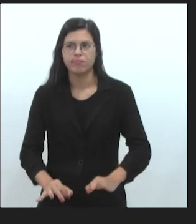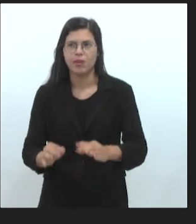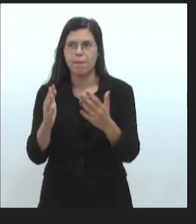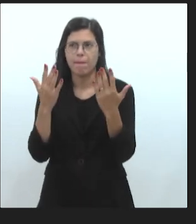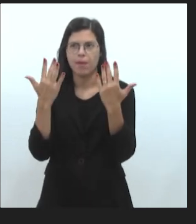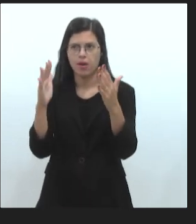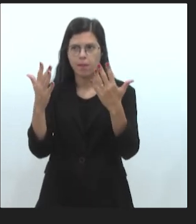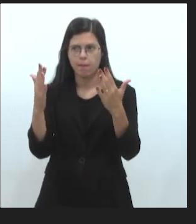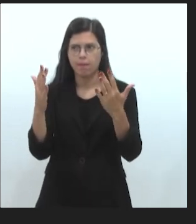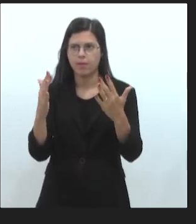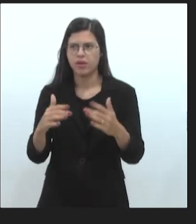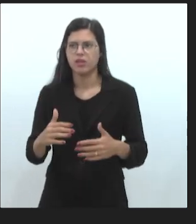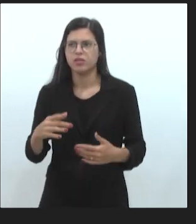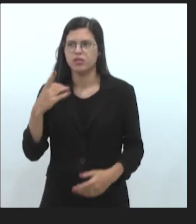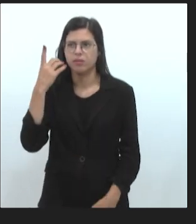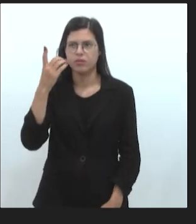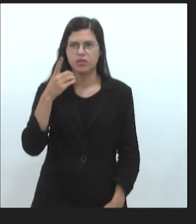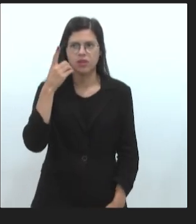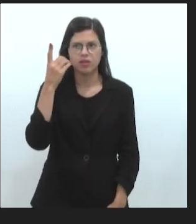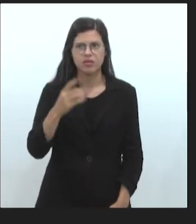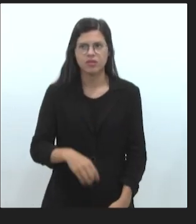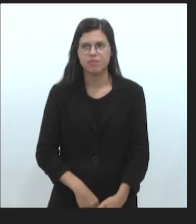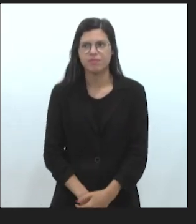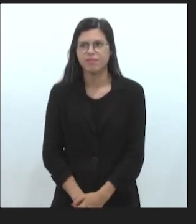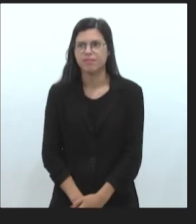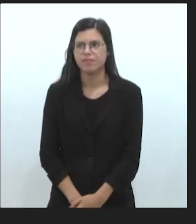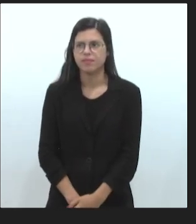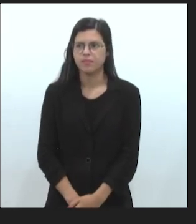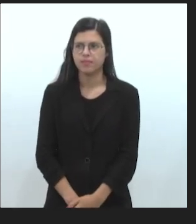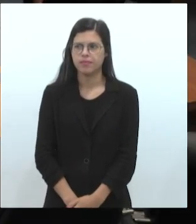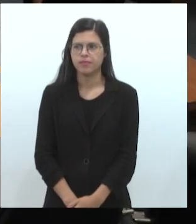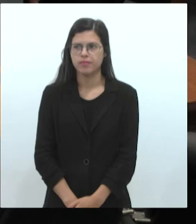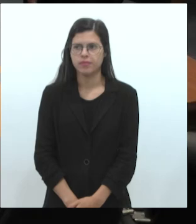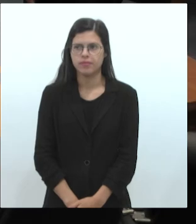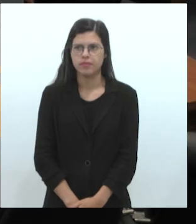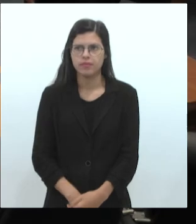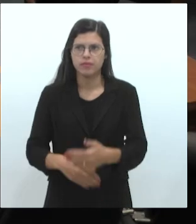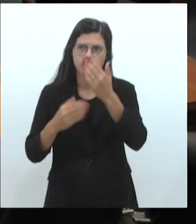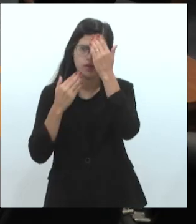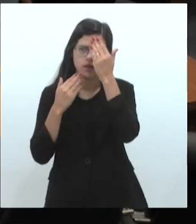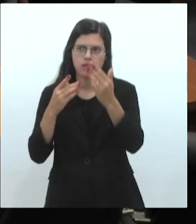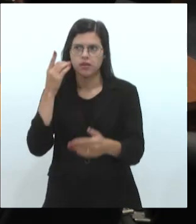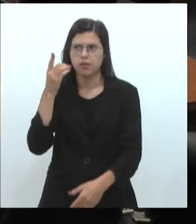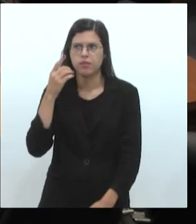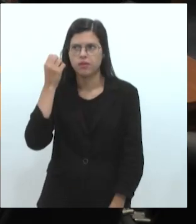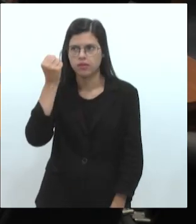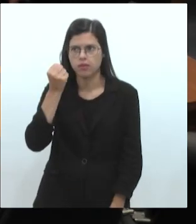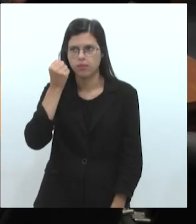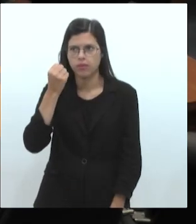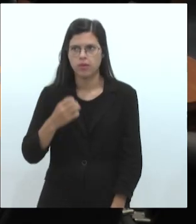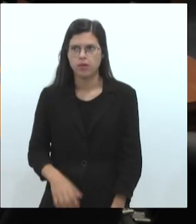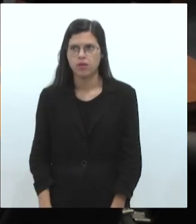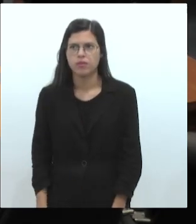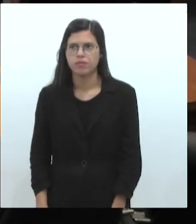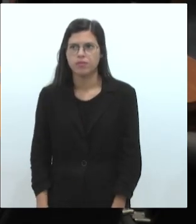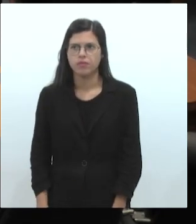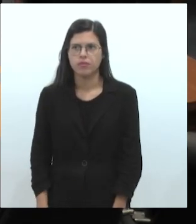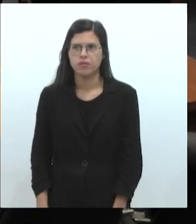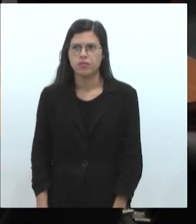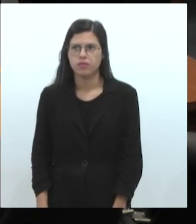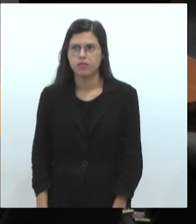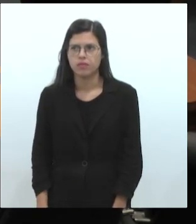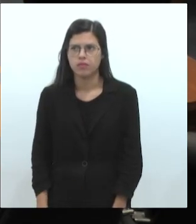Parabéns, deputados, deputadas. Obrigado, deputado Samuel Malafaia. Pela ordem, rapidinho, tia Ju.